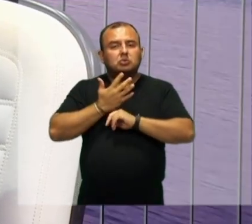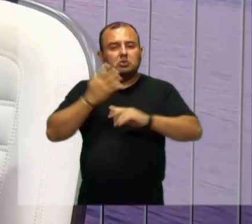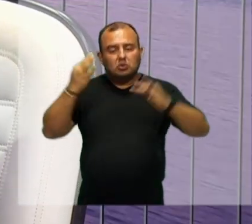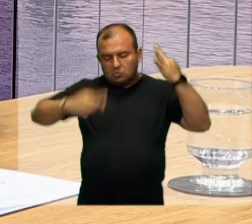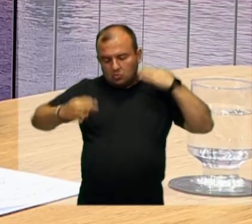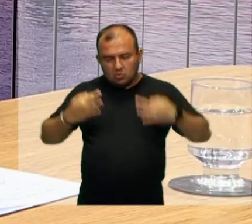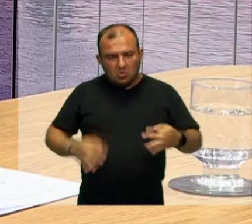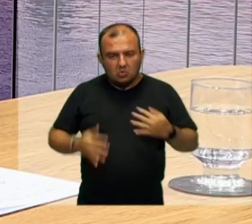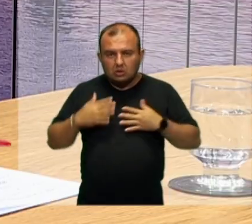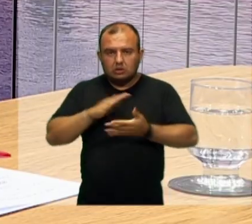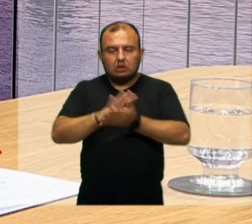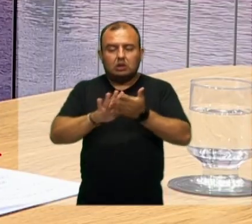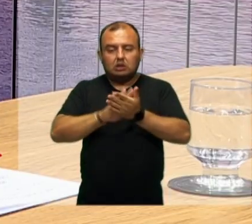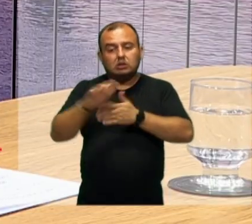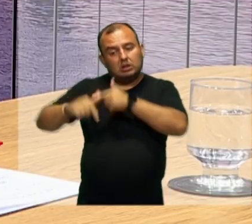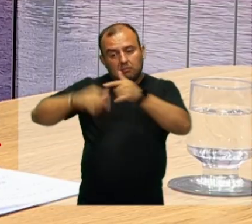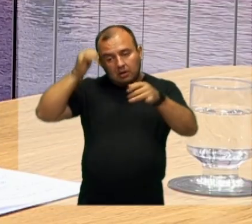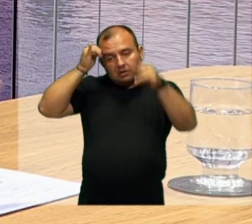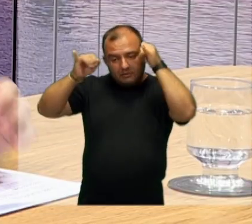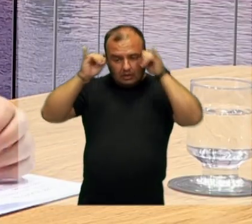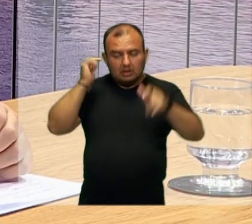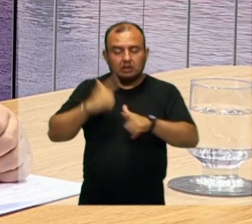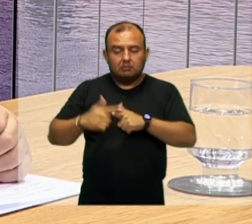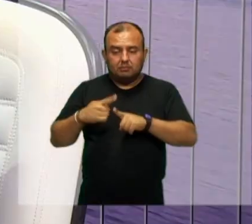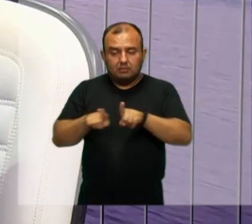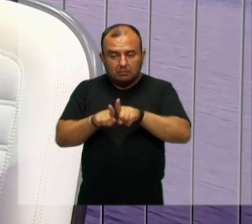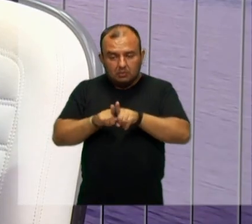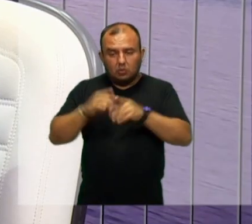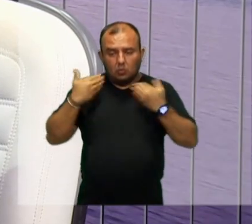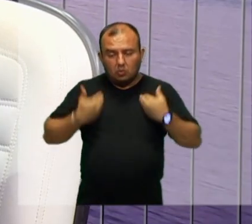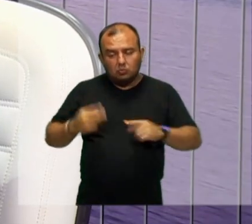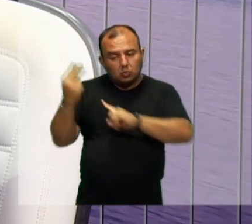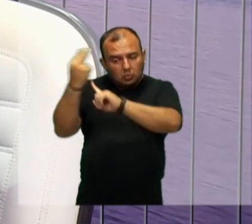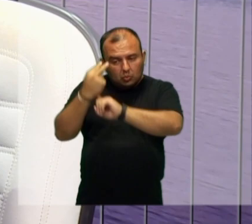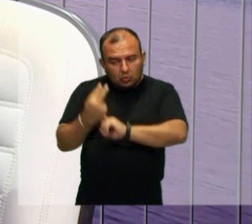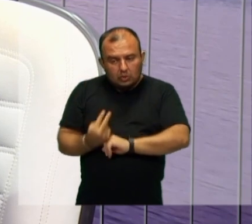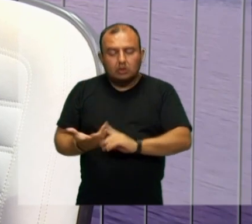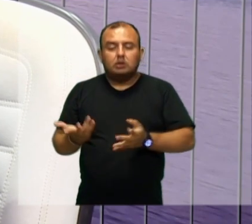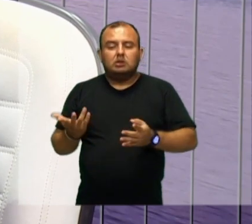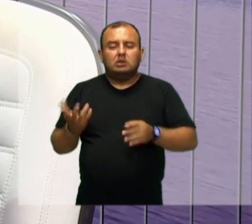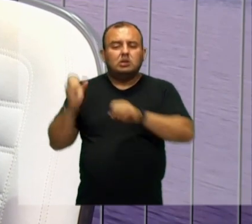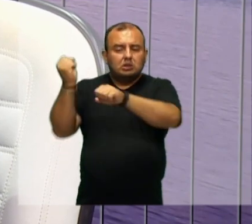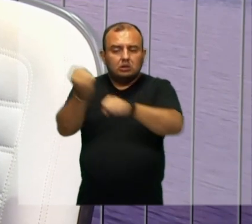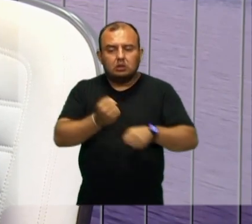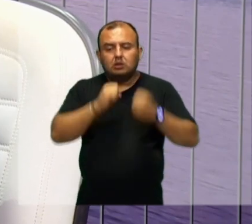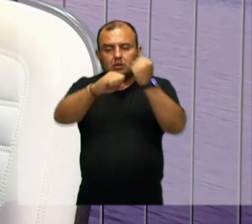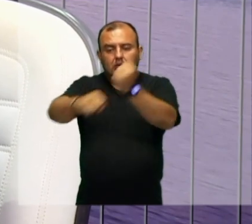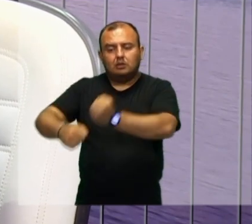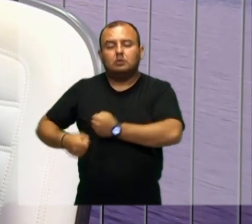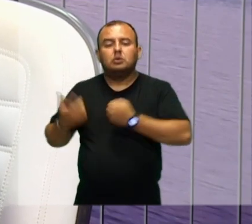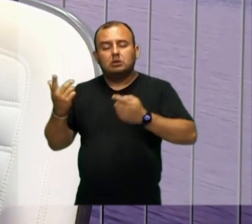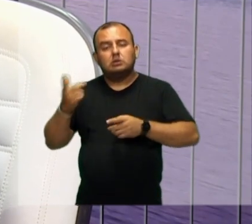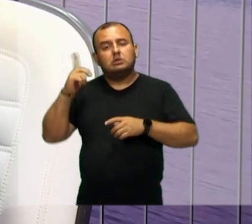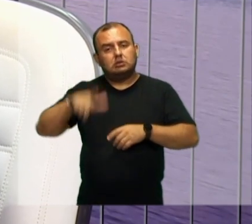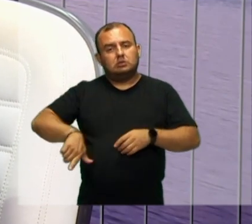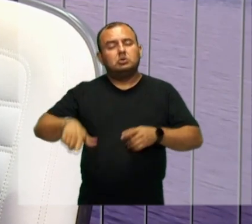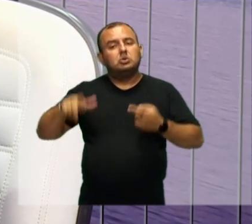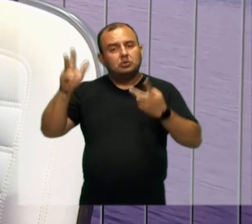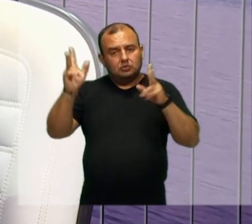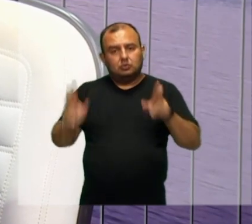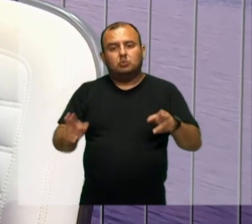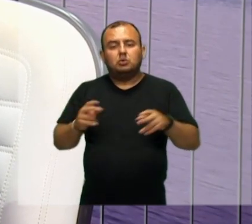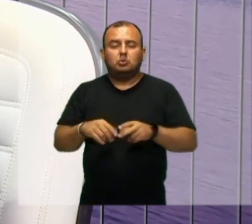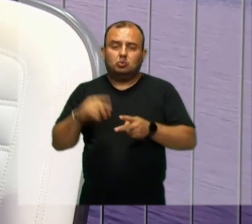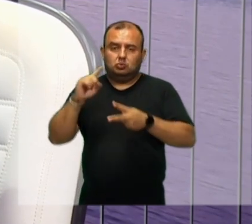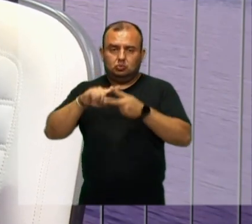lesões, mais o trabalho de prevenção, mais o trabalho todo de fortalecimento, etc. Na canoagem, esse cenário ele também está se repetindo,